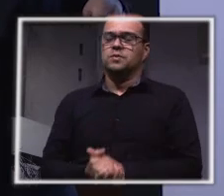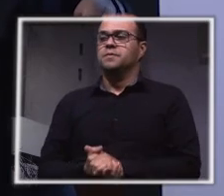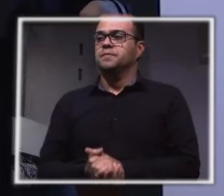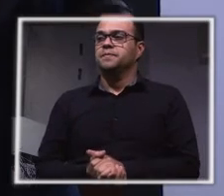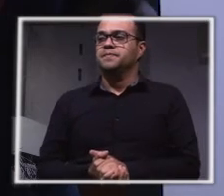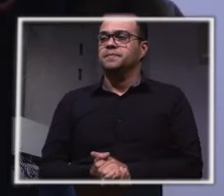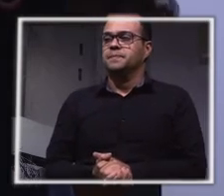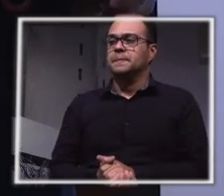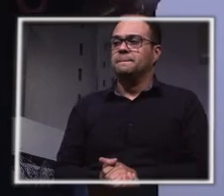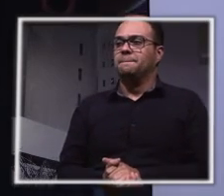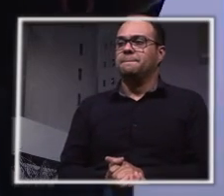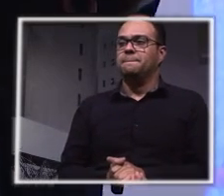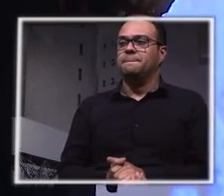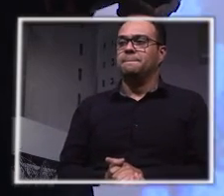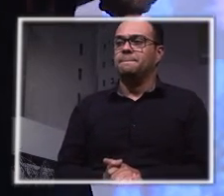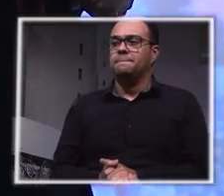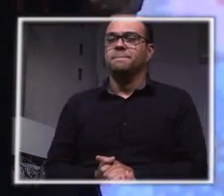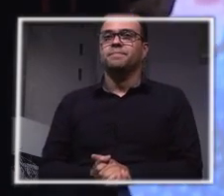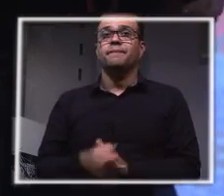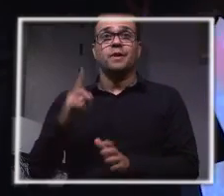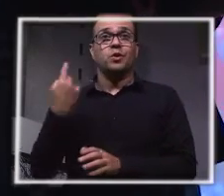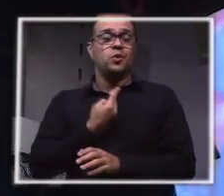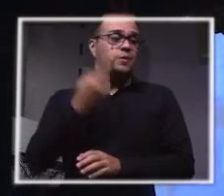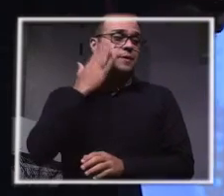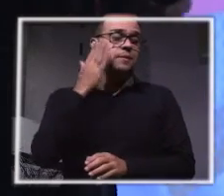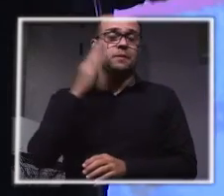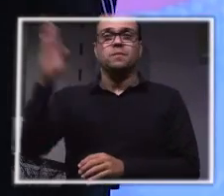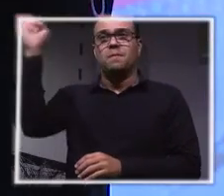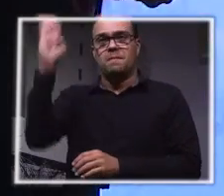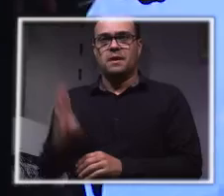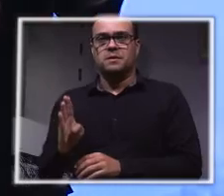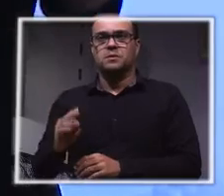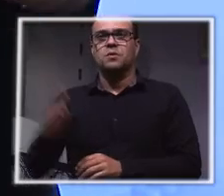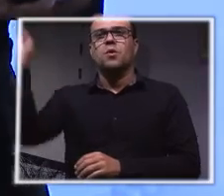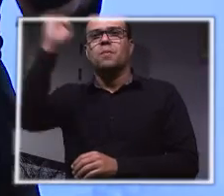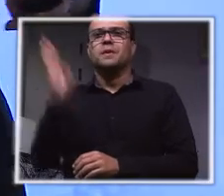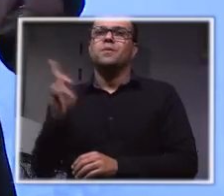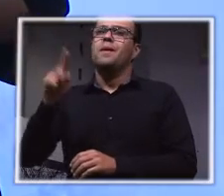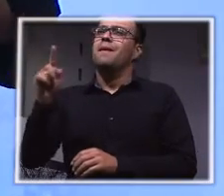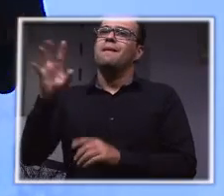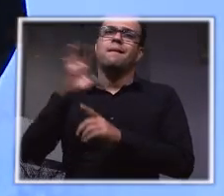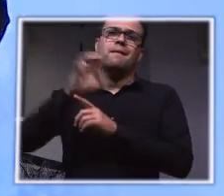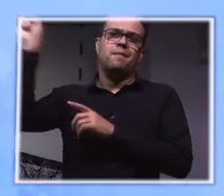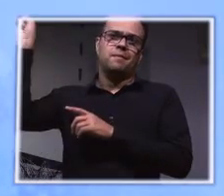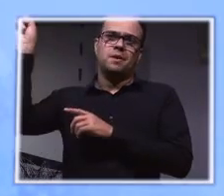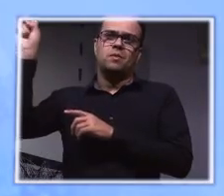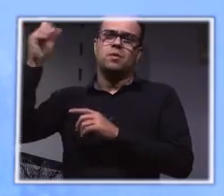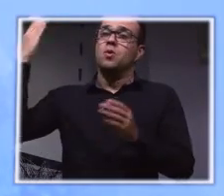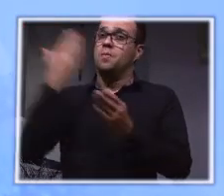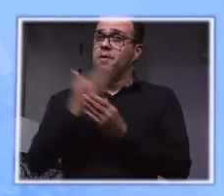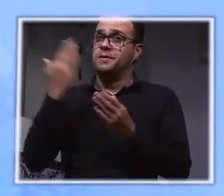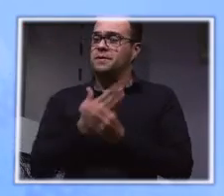comunitária. Como todos nós sabemos, o Brasil é um dos campeões de